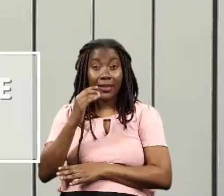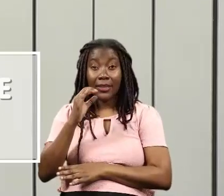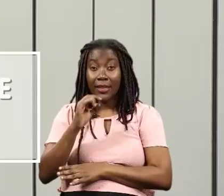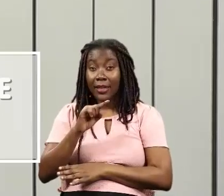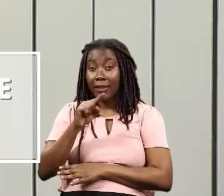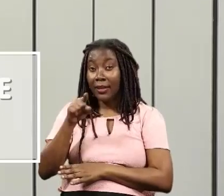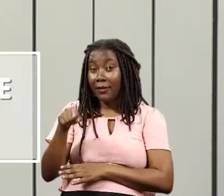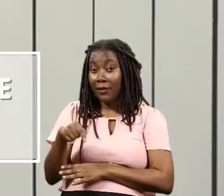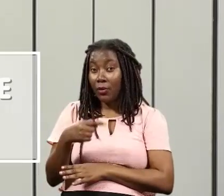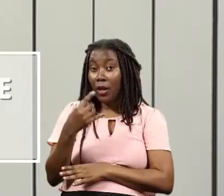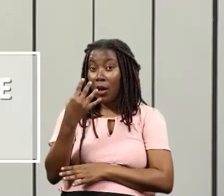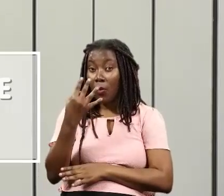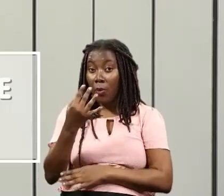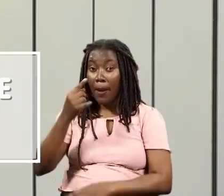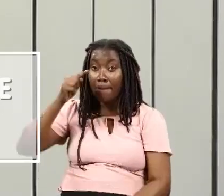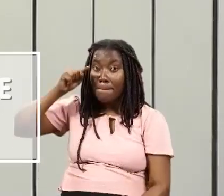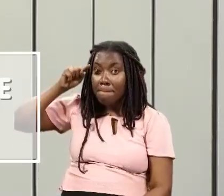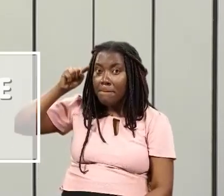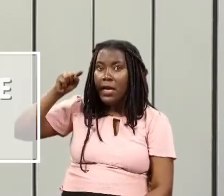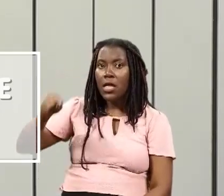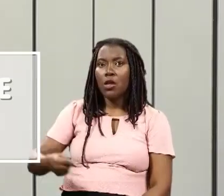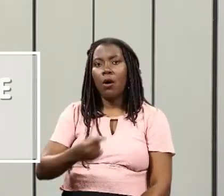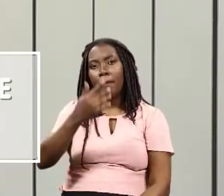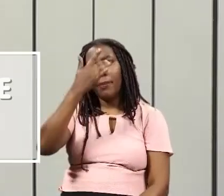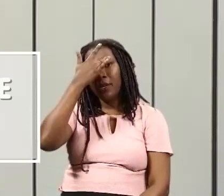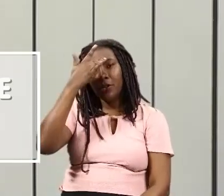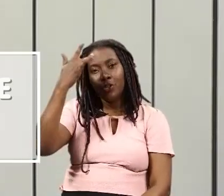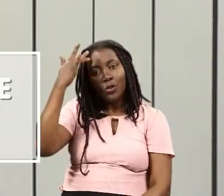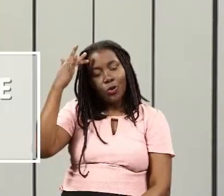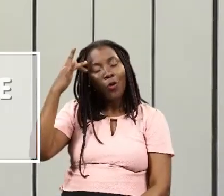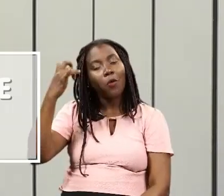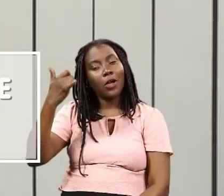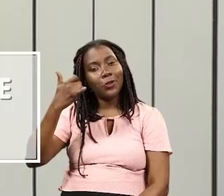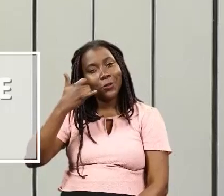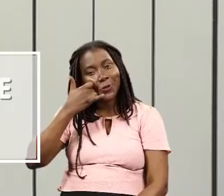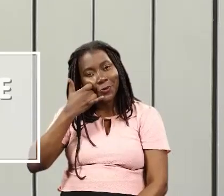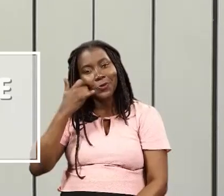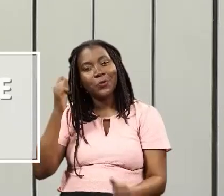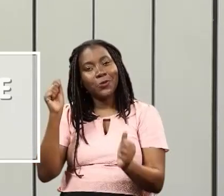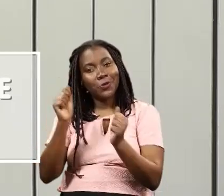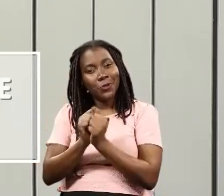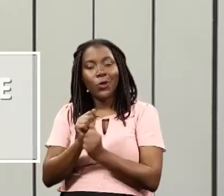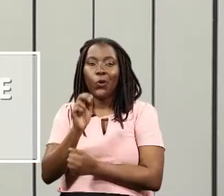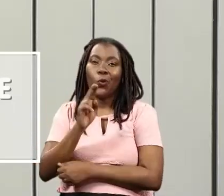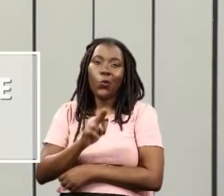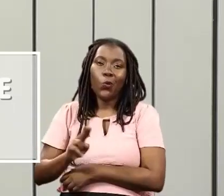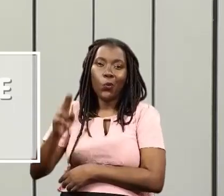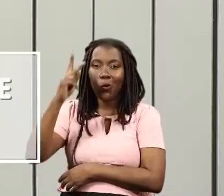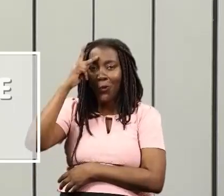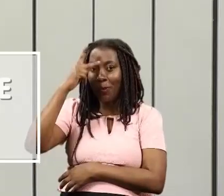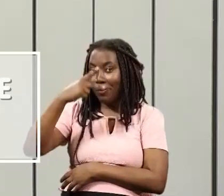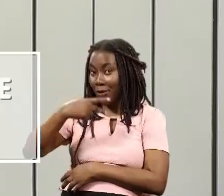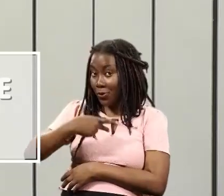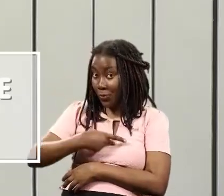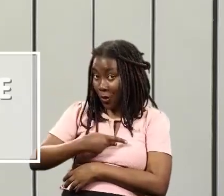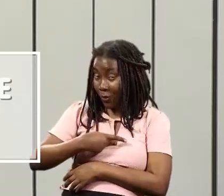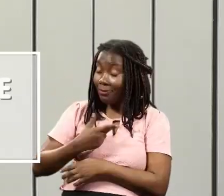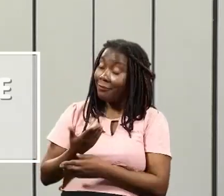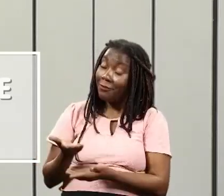160,4 milhões de pessoas com um telefone celular para uso pessoal. Vamos lá, então.